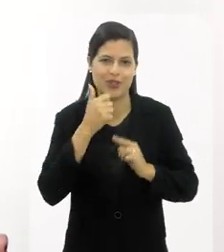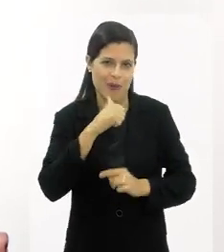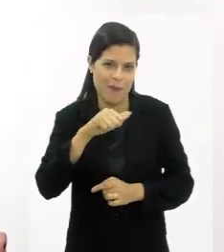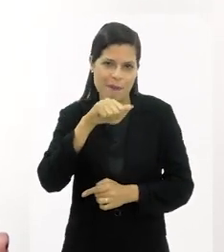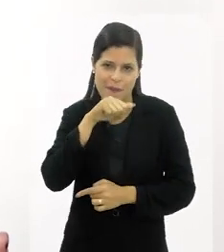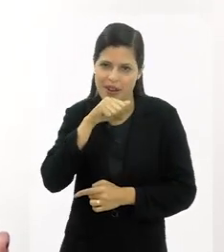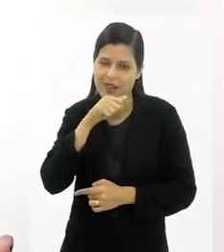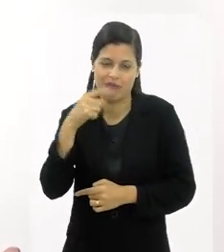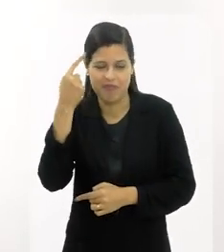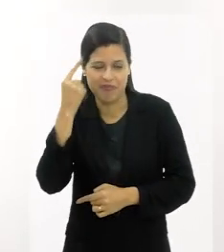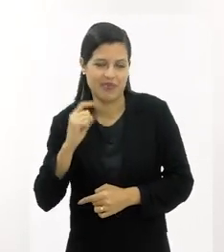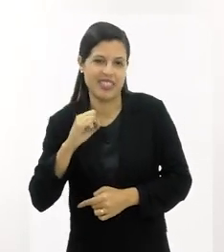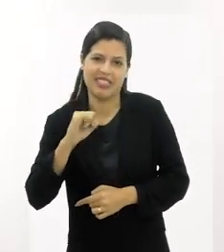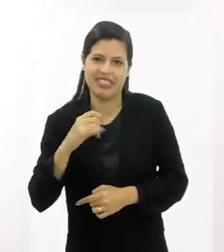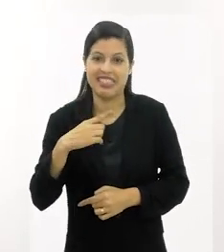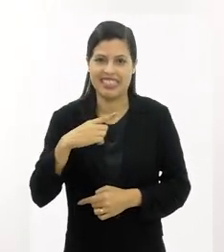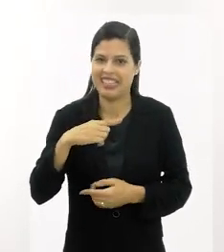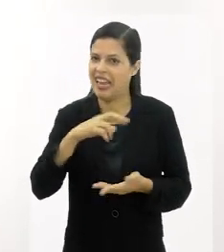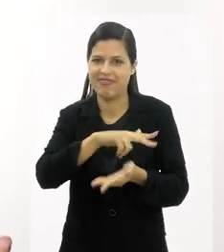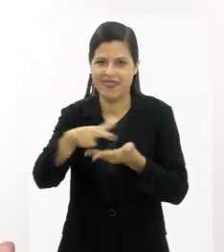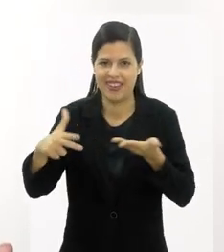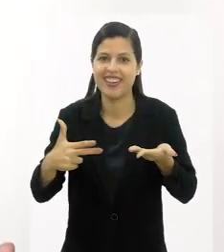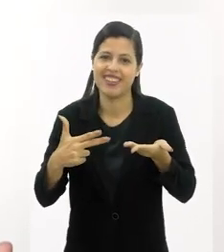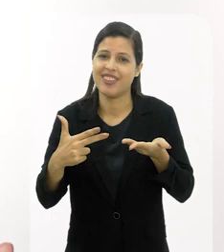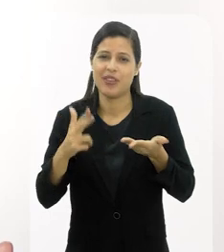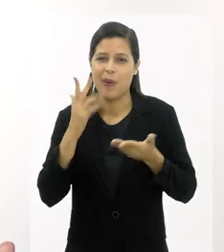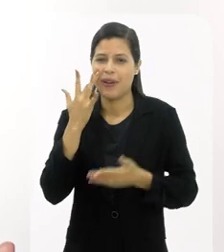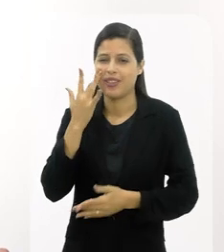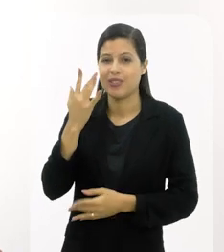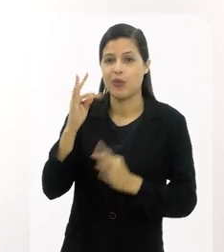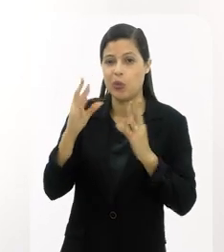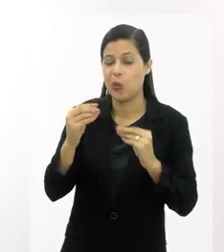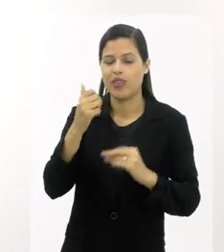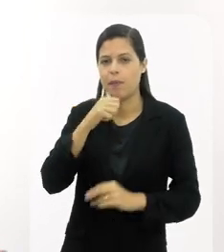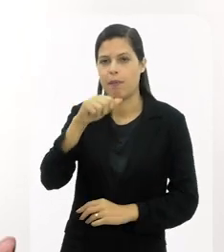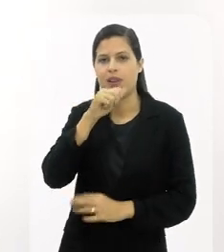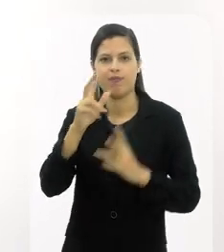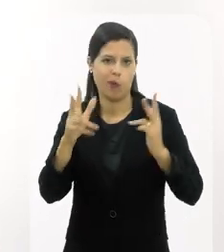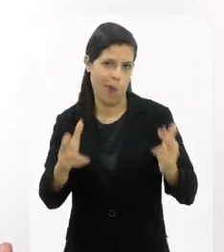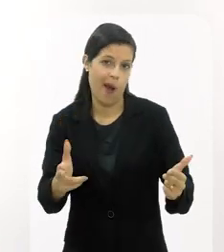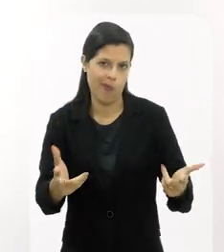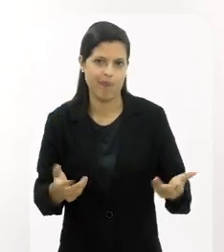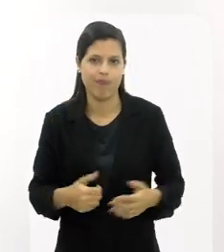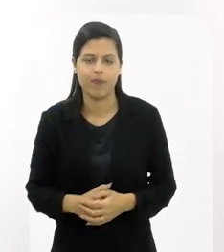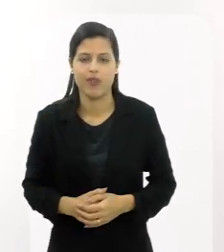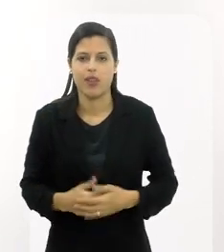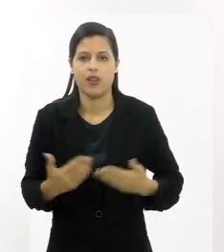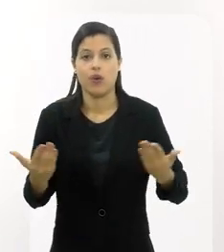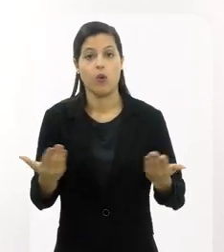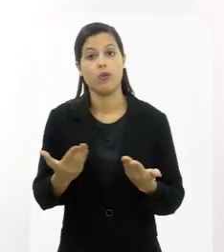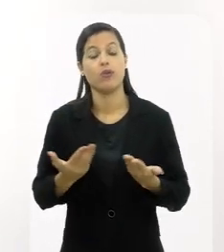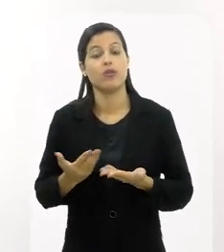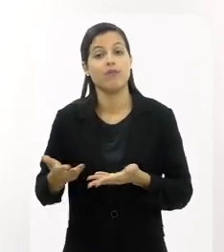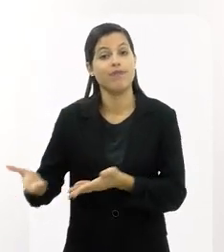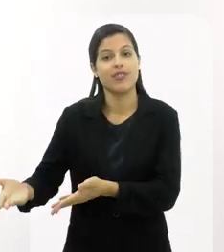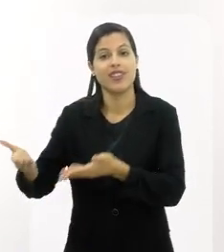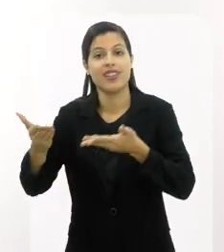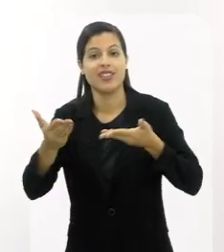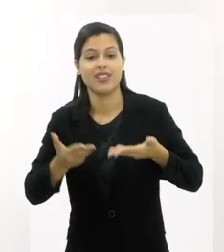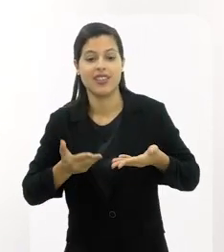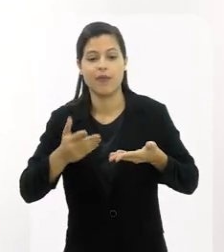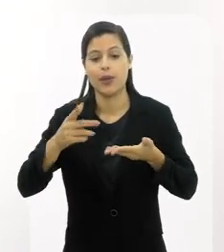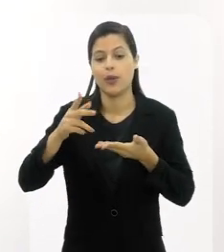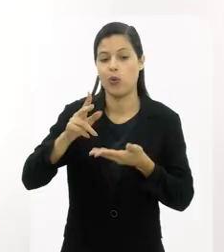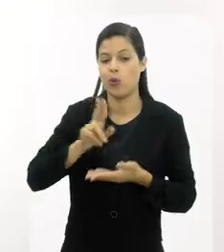é que isso é possível, porque eu acho que toda mãe é igual. Hoje nós estamos recebendo a